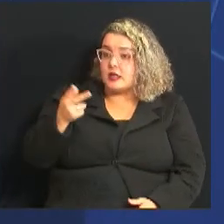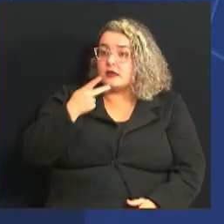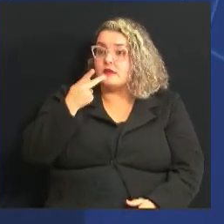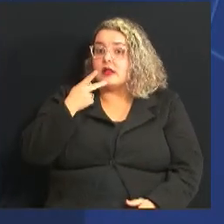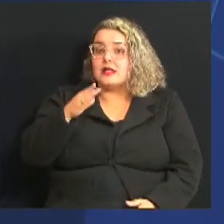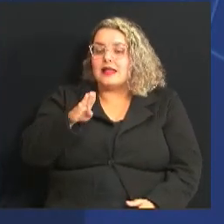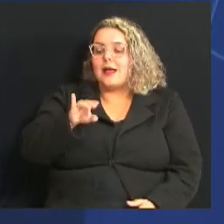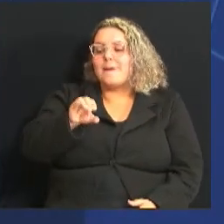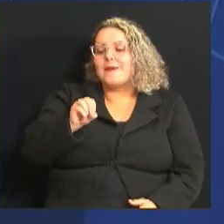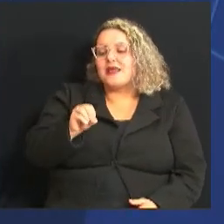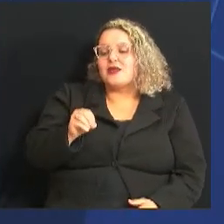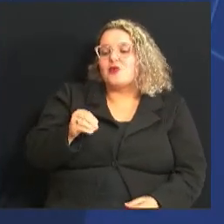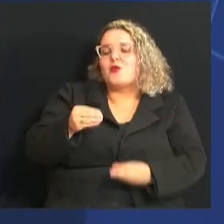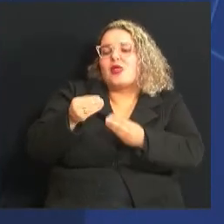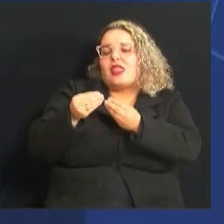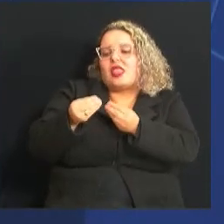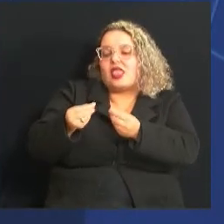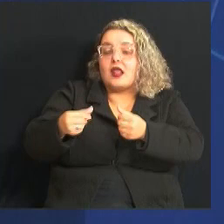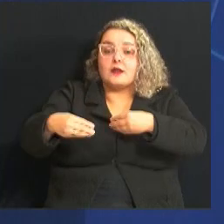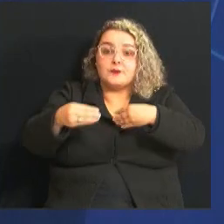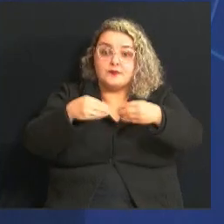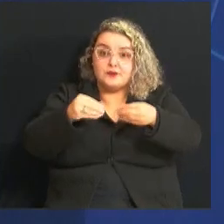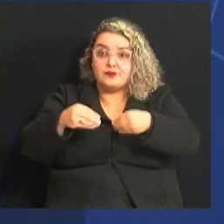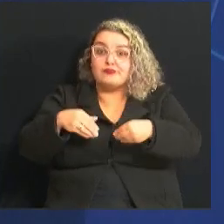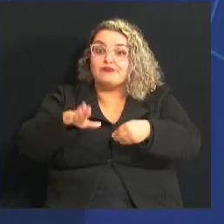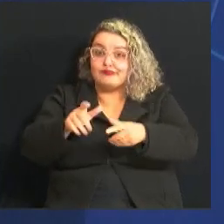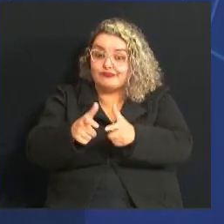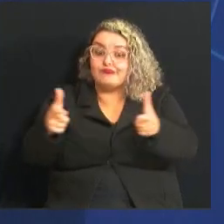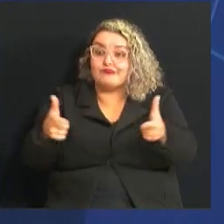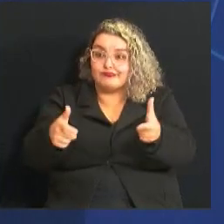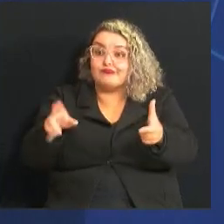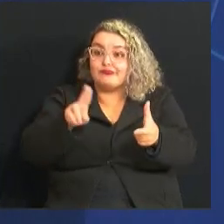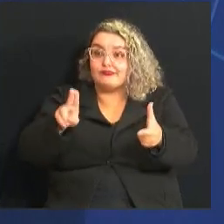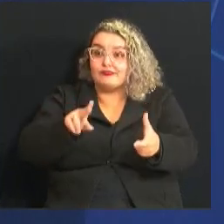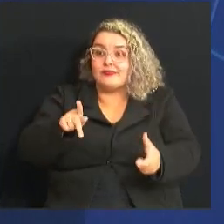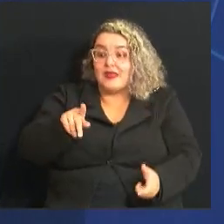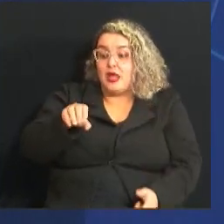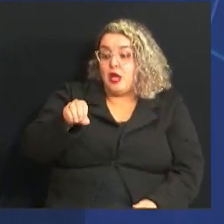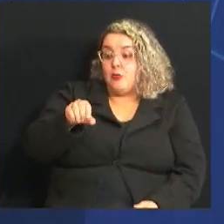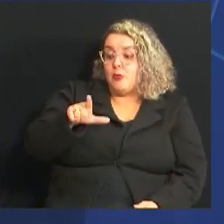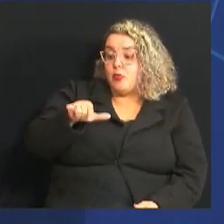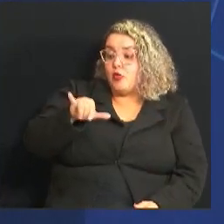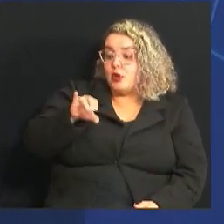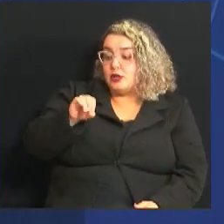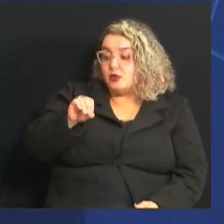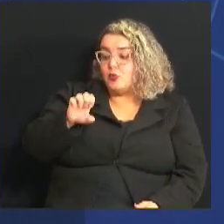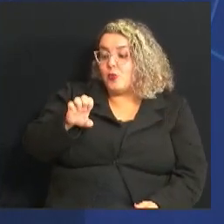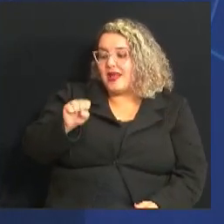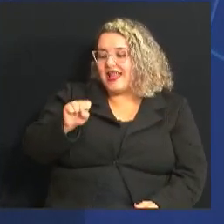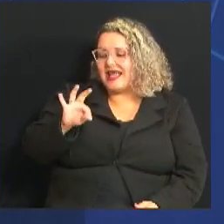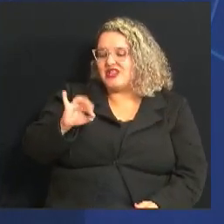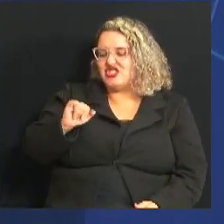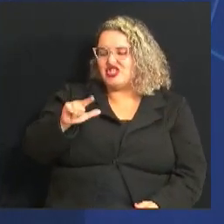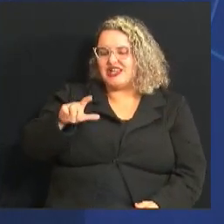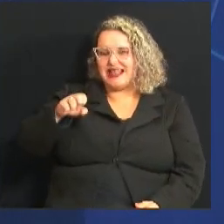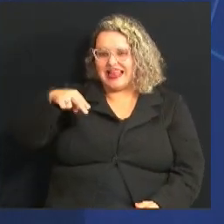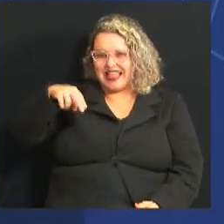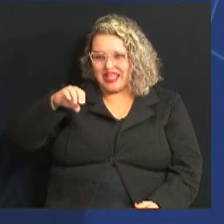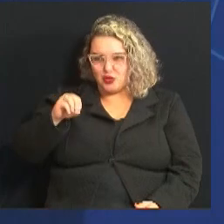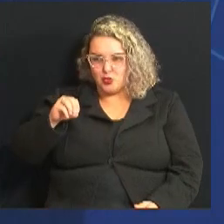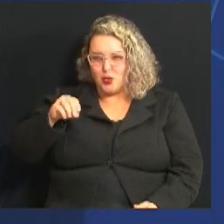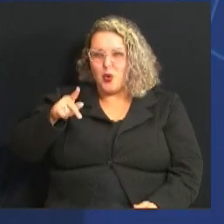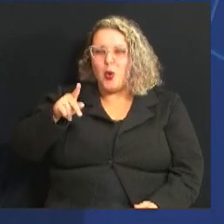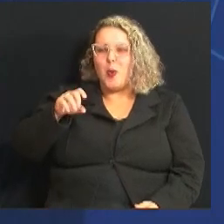biodegradação de um dos plásticos mais prevalentes do mundo, que é o poliestireno termoplástico durável.